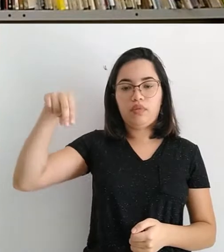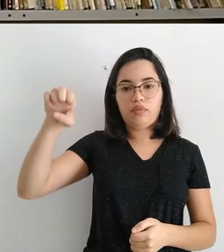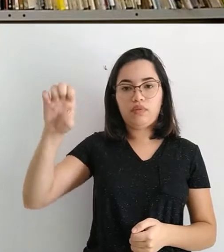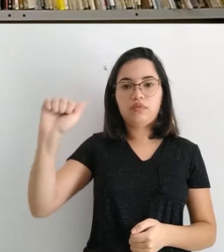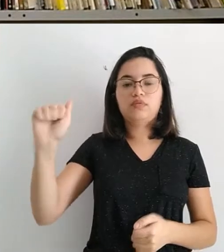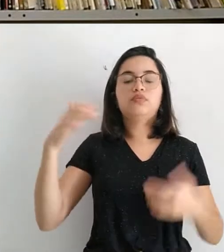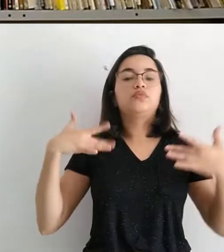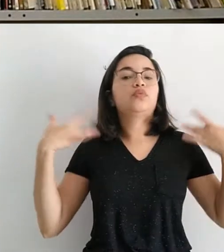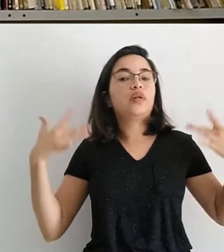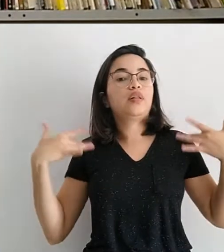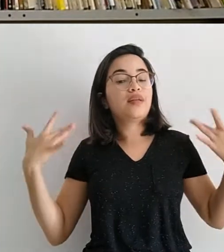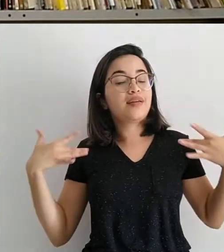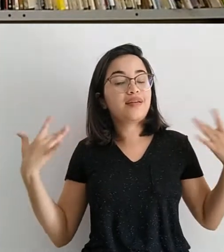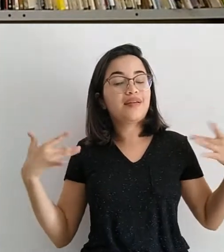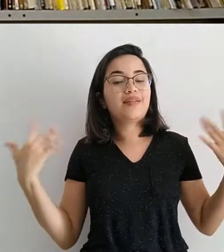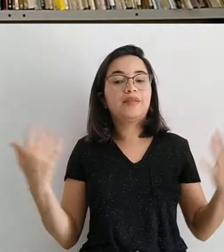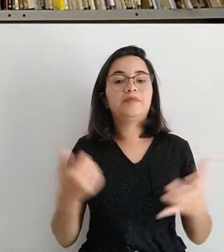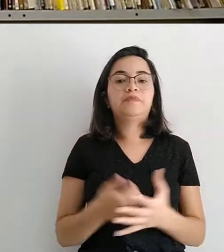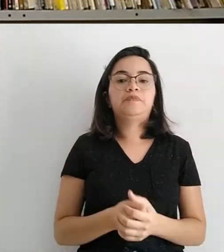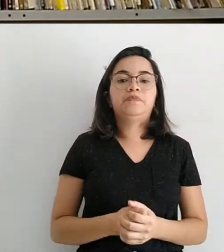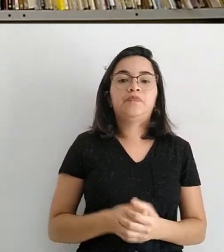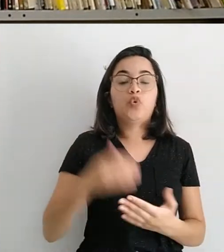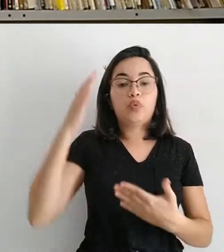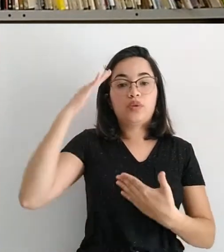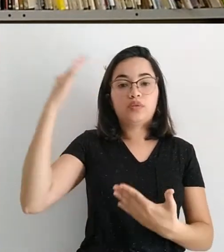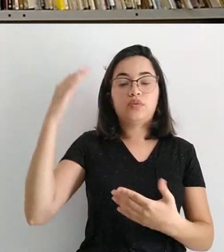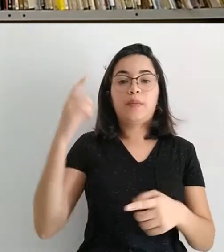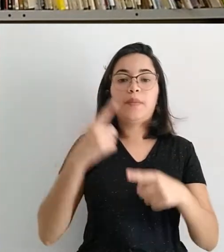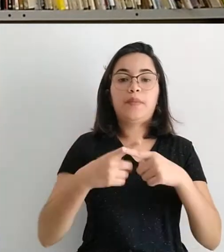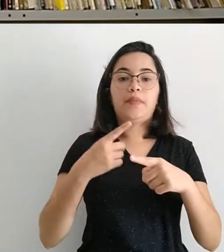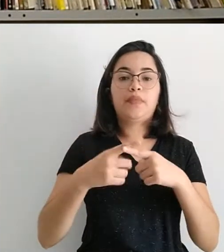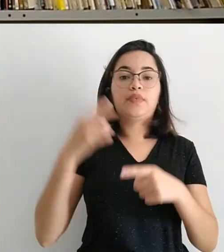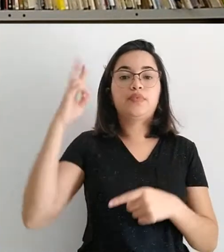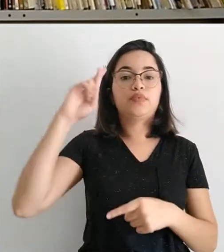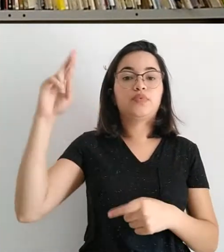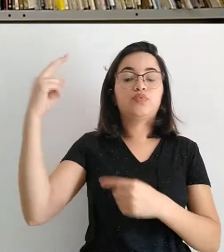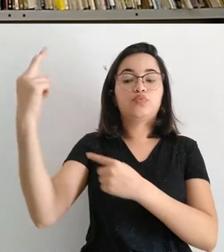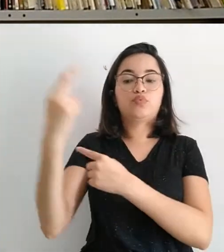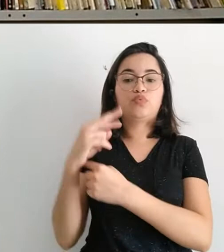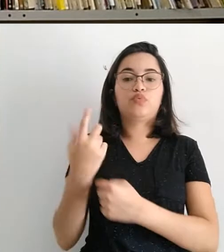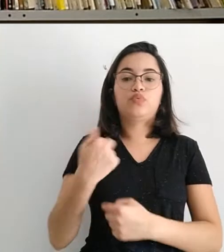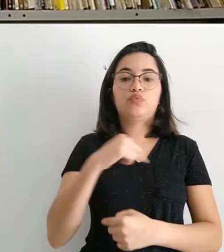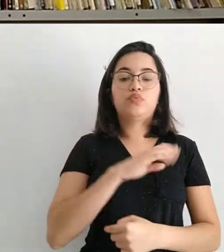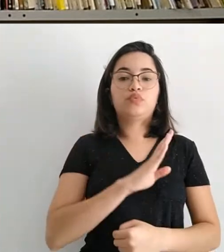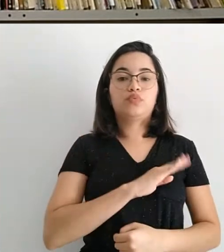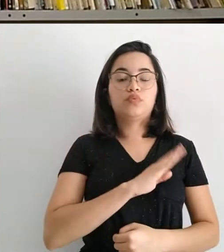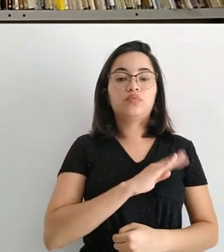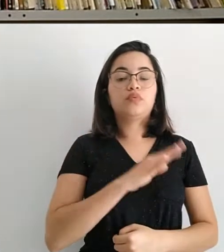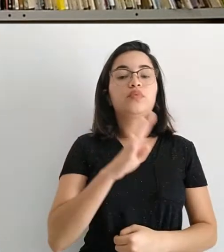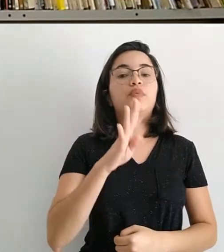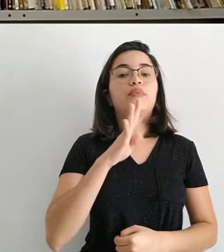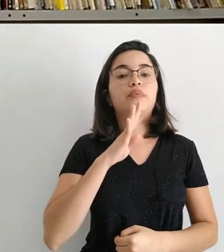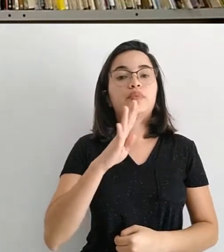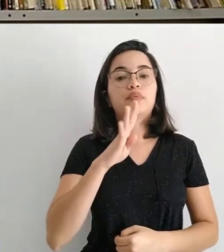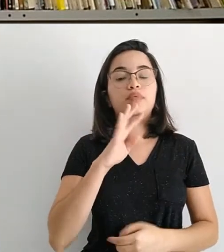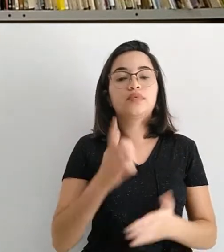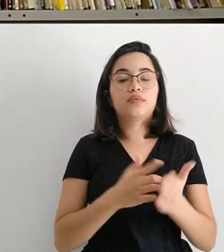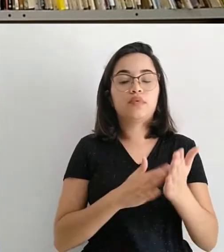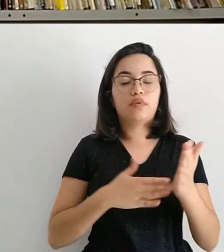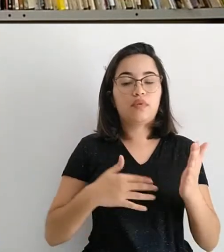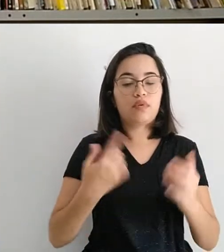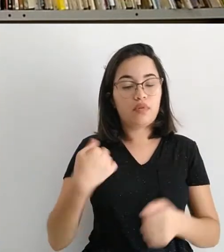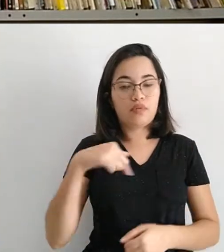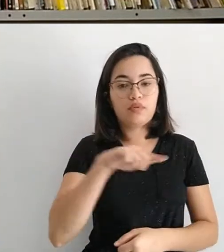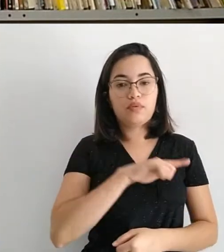gratidão, com alegria, pois o Senhor sonda os nossos corações e conhece